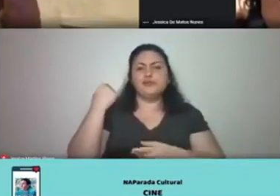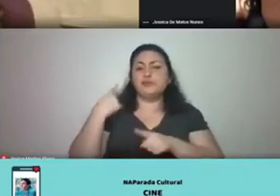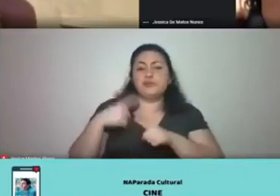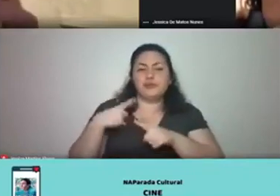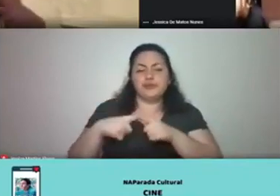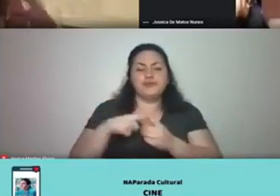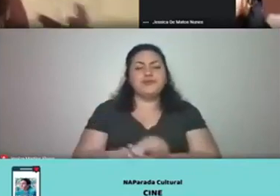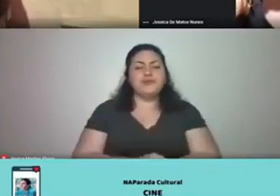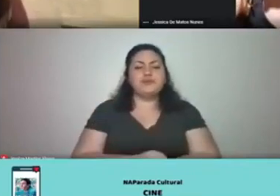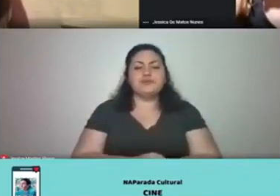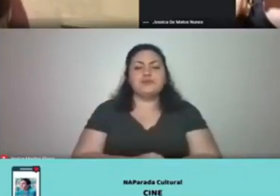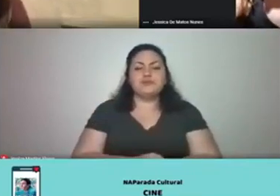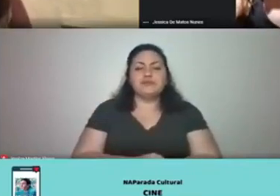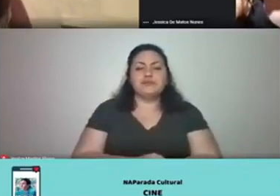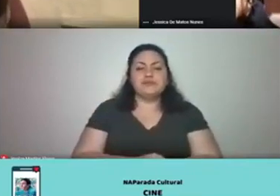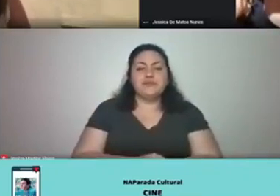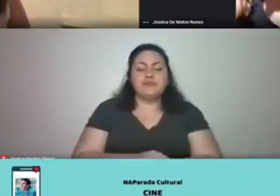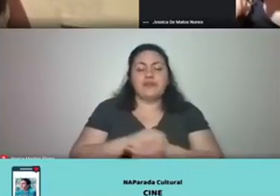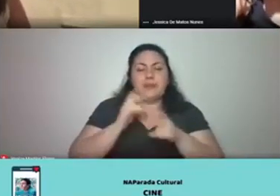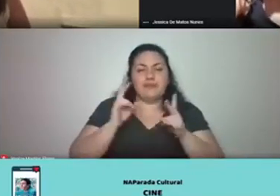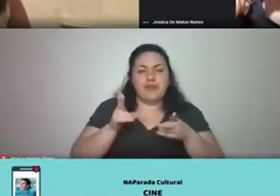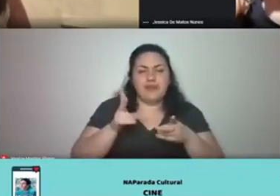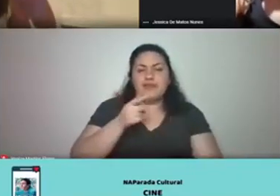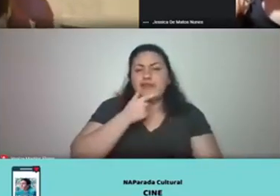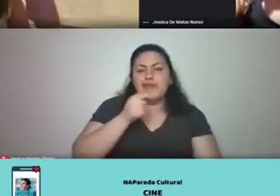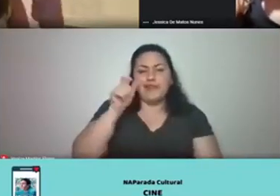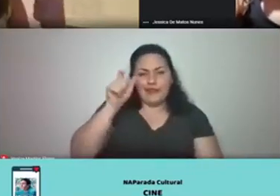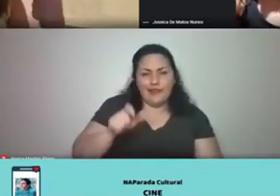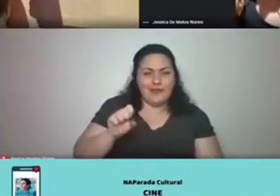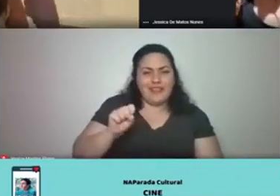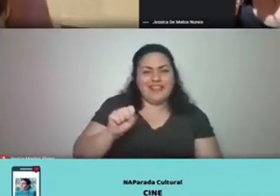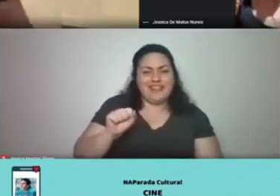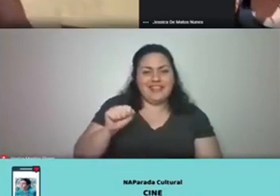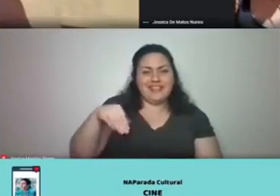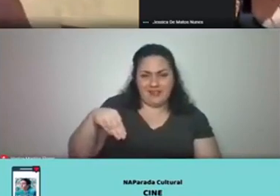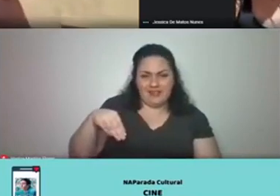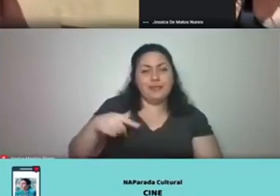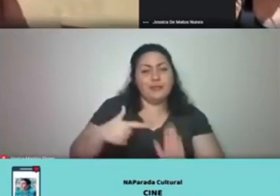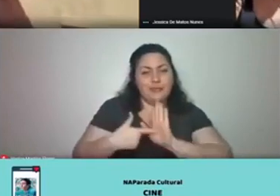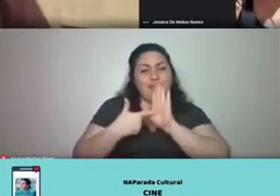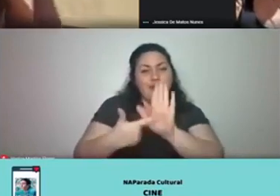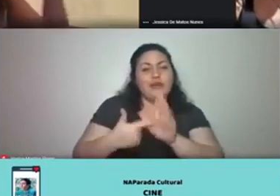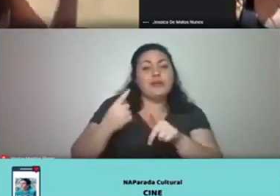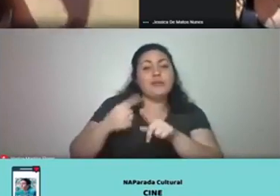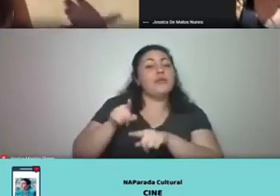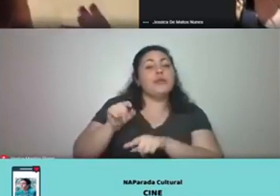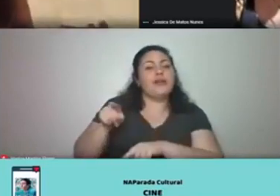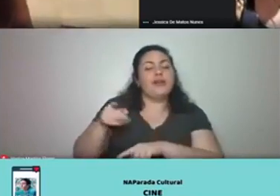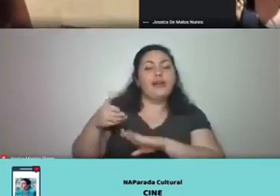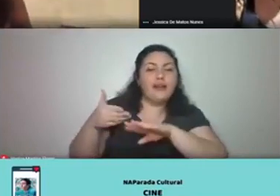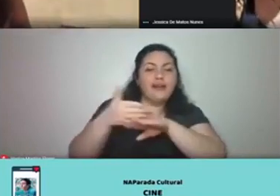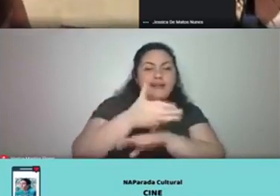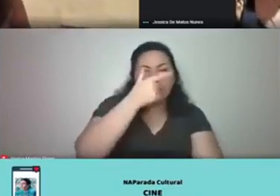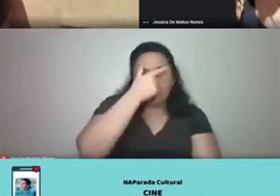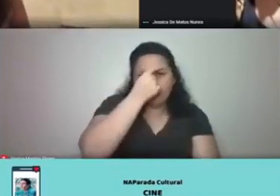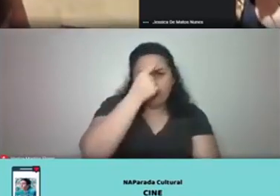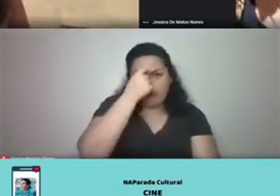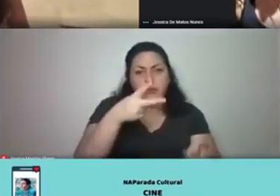eu acho que o Sam retrata isso bastante, assim, né? Ele entra na universidade e ele percebe um mundo de